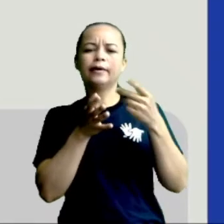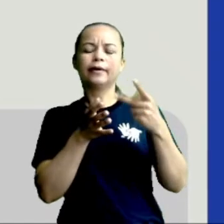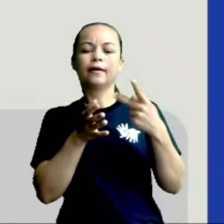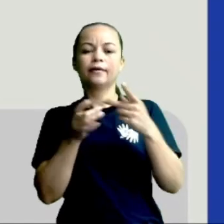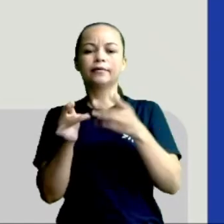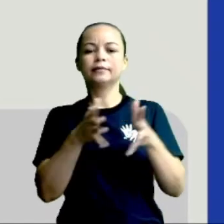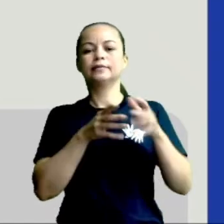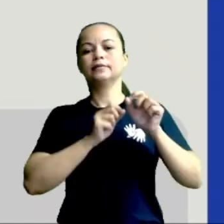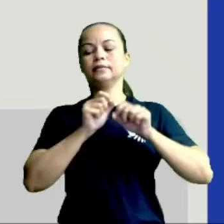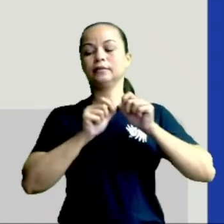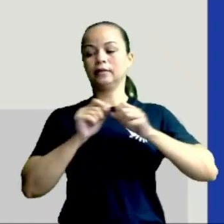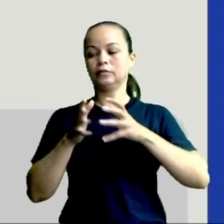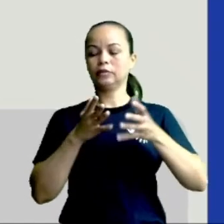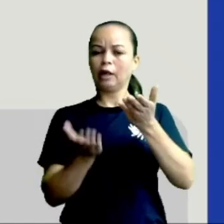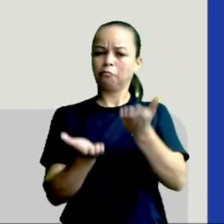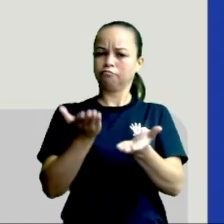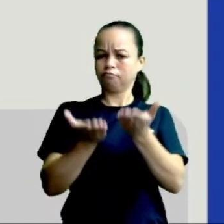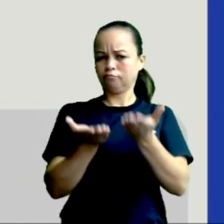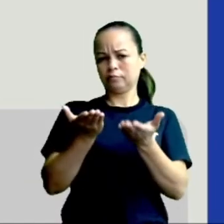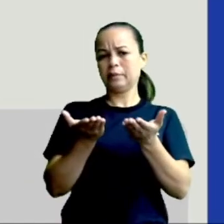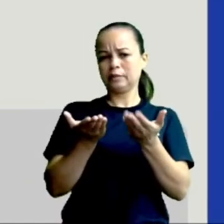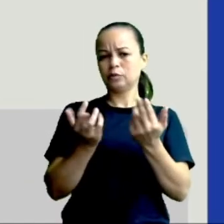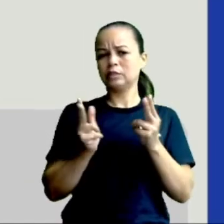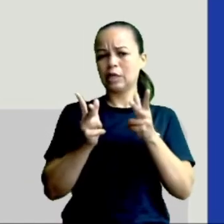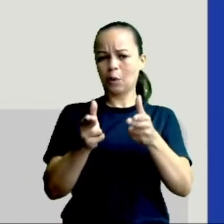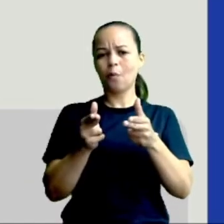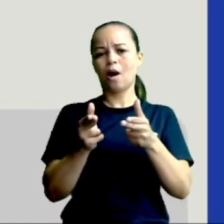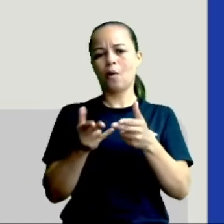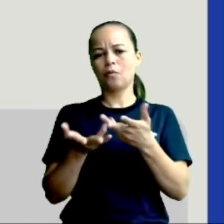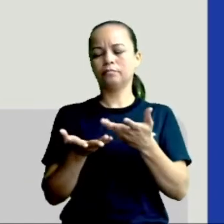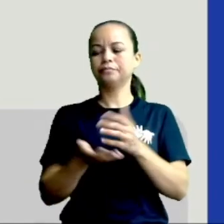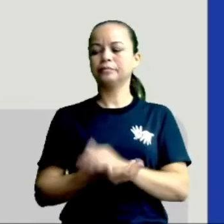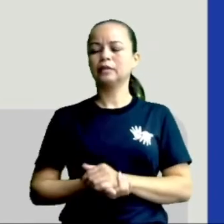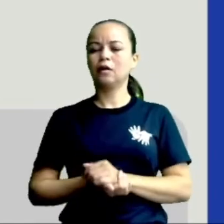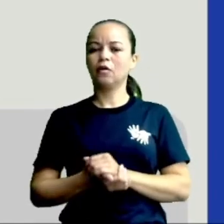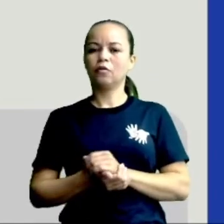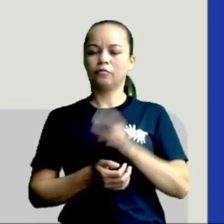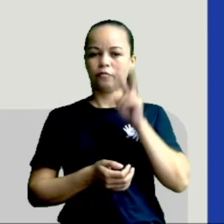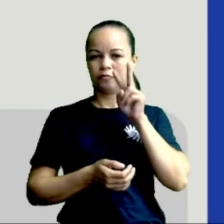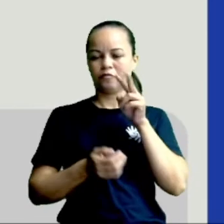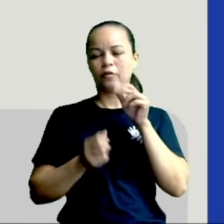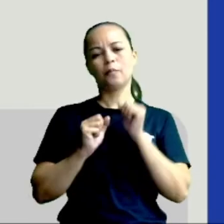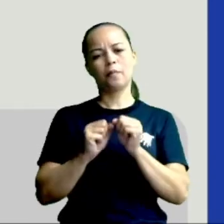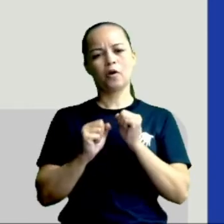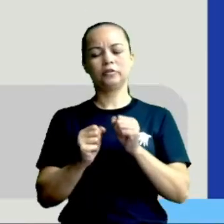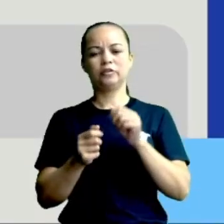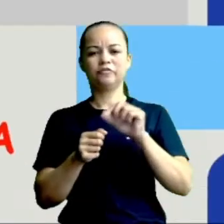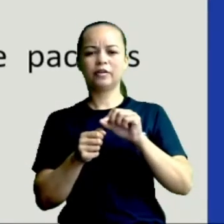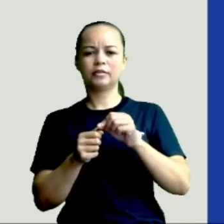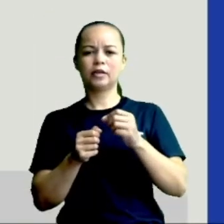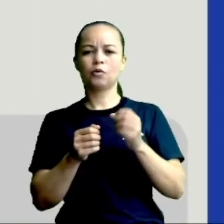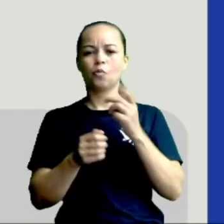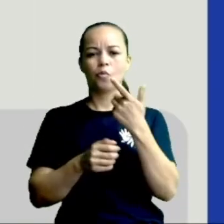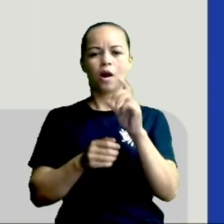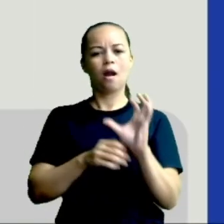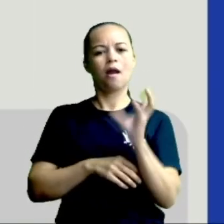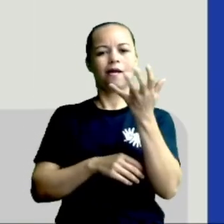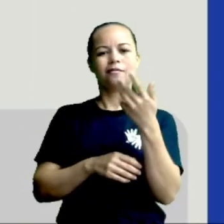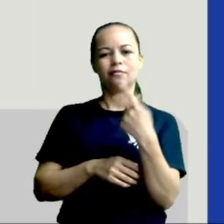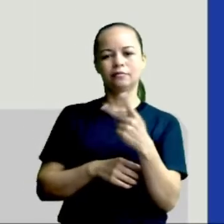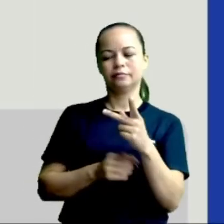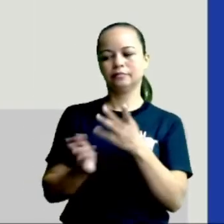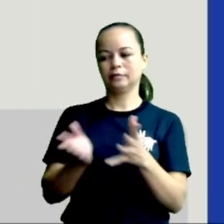possui pesos equivalentes que a equilíbrio Então vamos ver o que é que a gente pode fazer com essa operação aí porque eu preciso saber o que